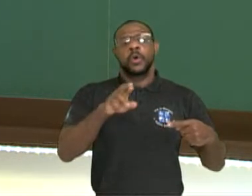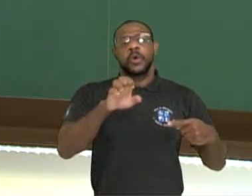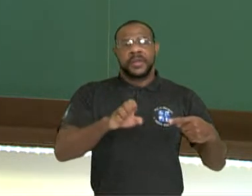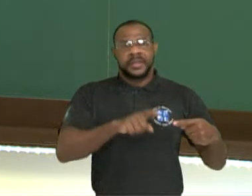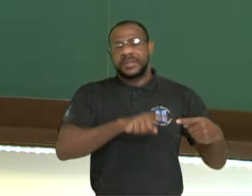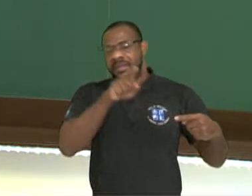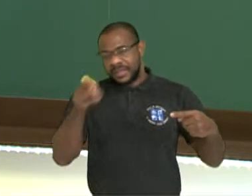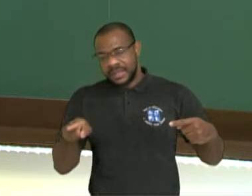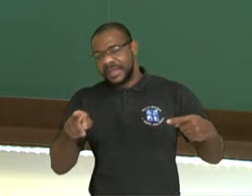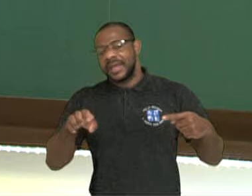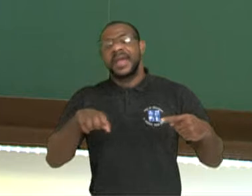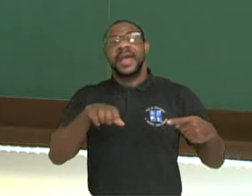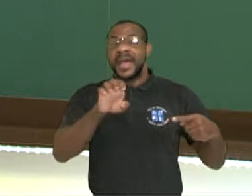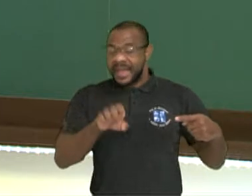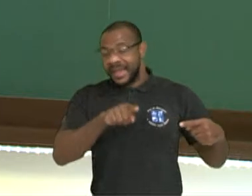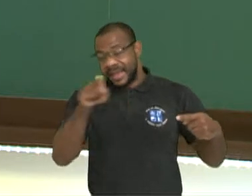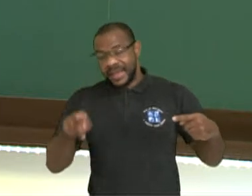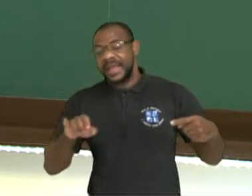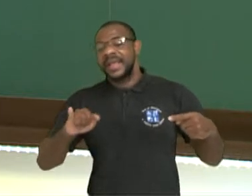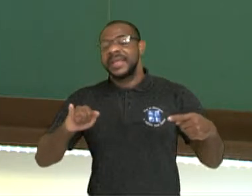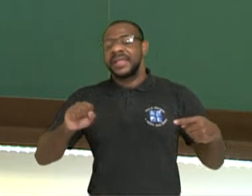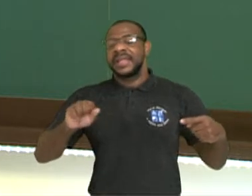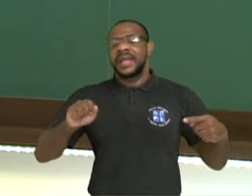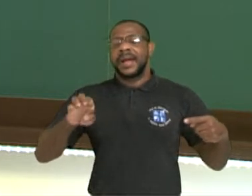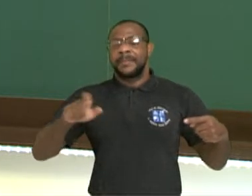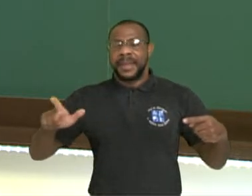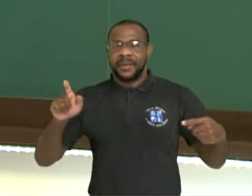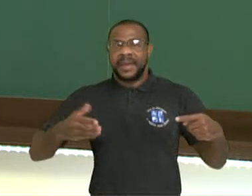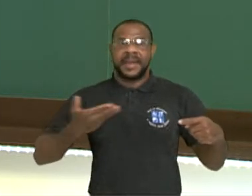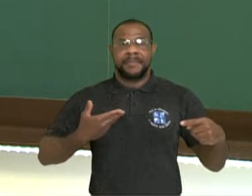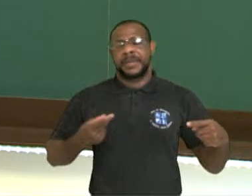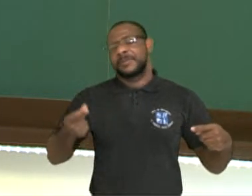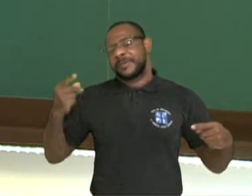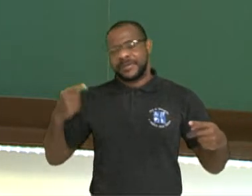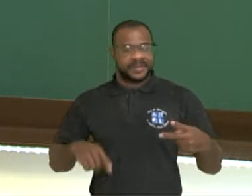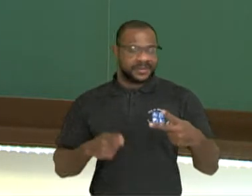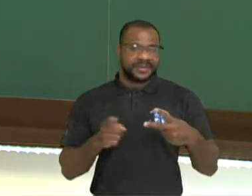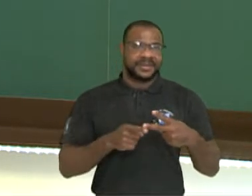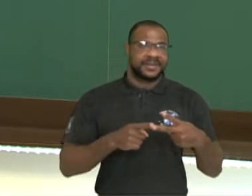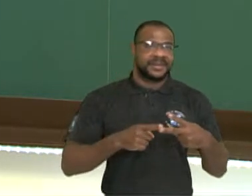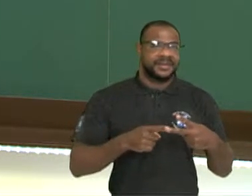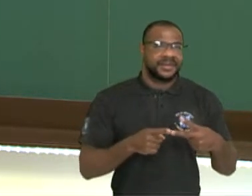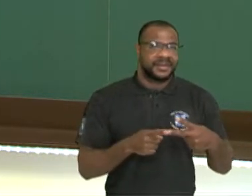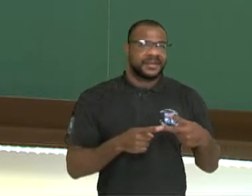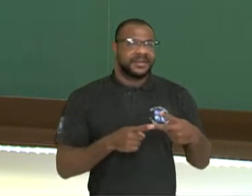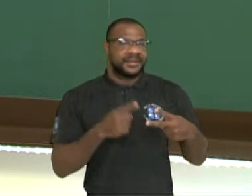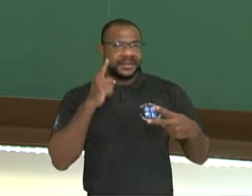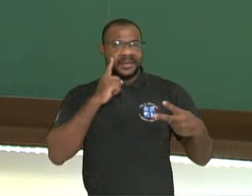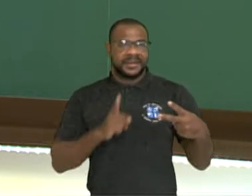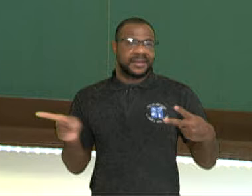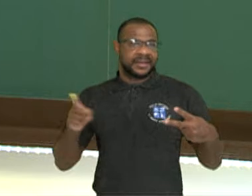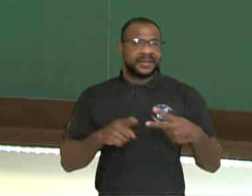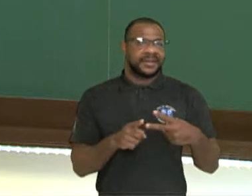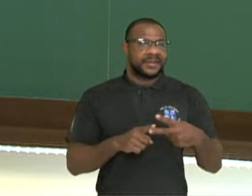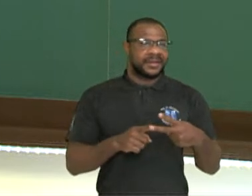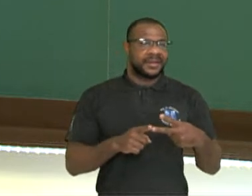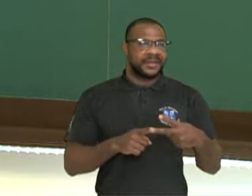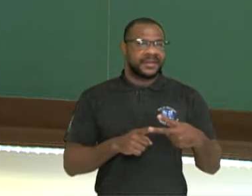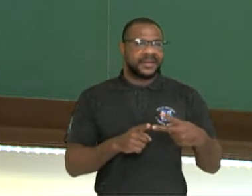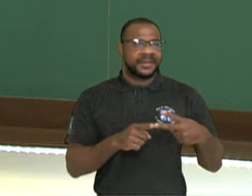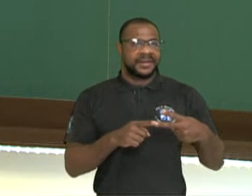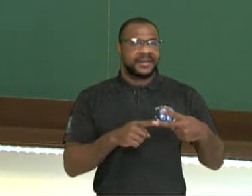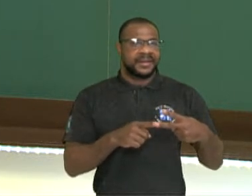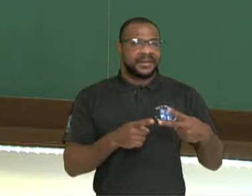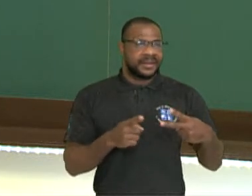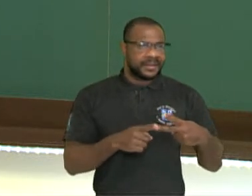tempo. Padres e hijos, então aqui é H, I, o H e o I, então tem o som do I